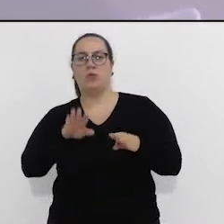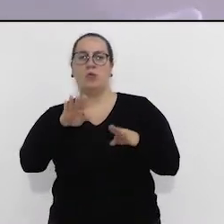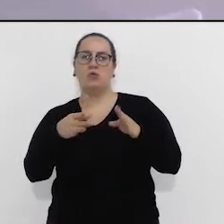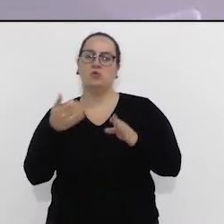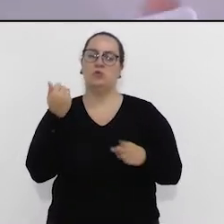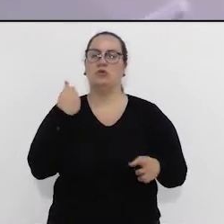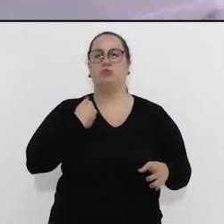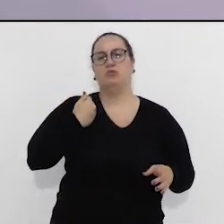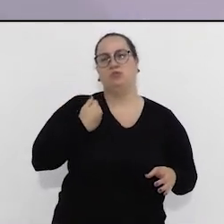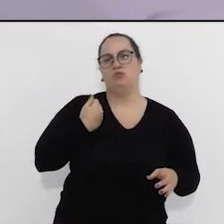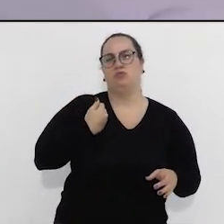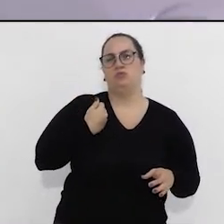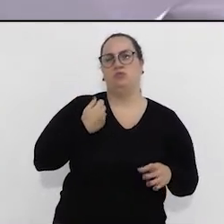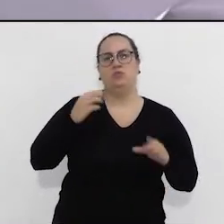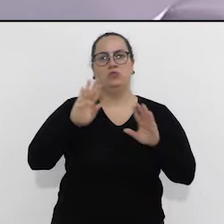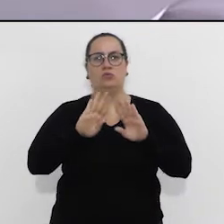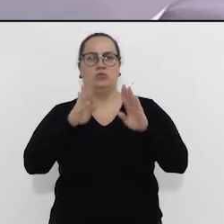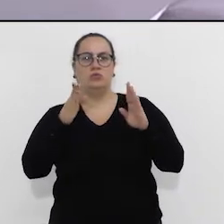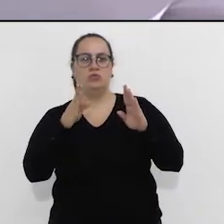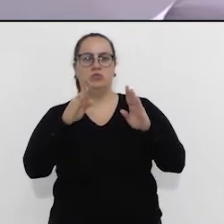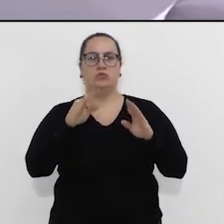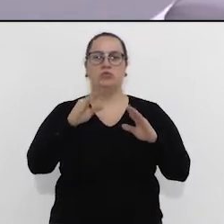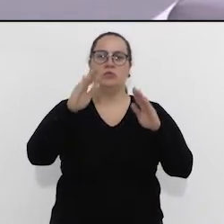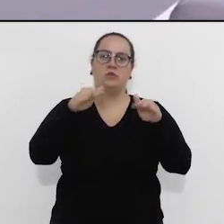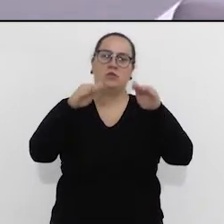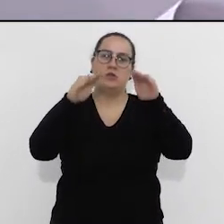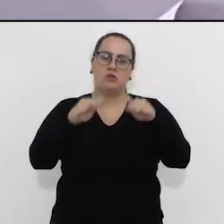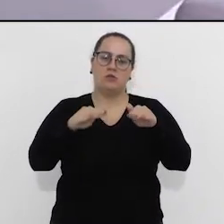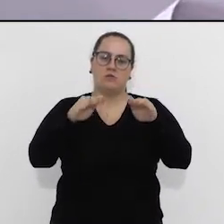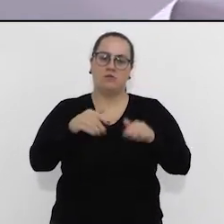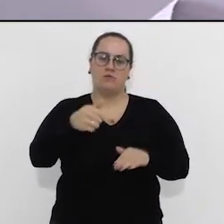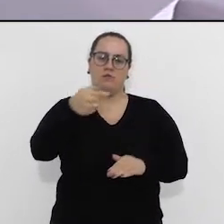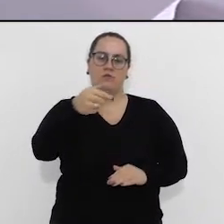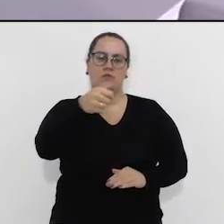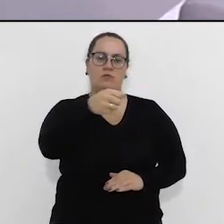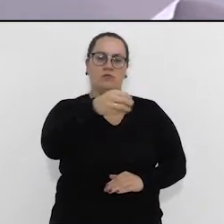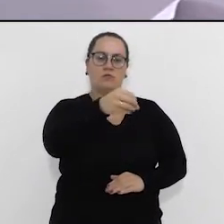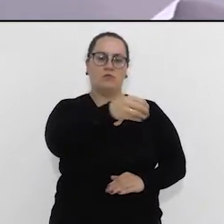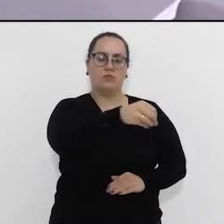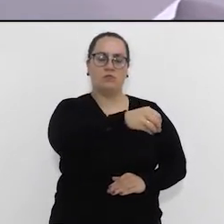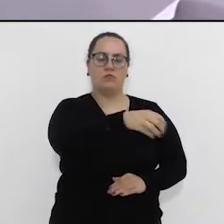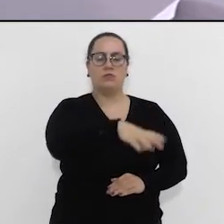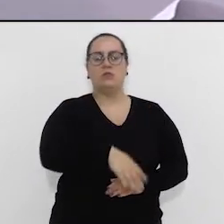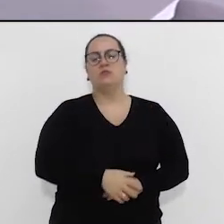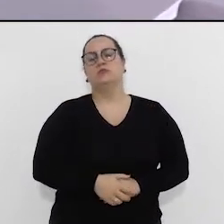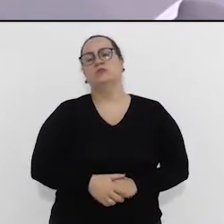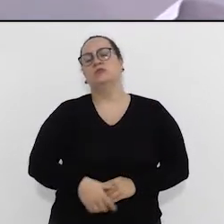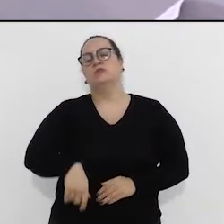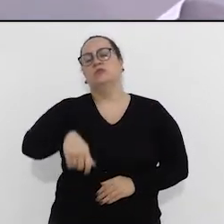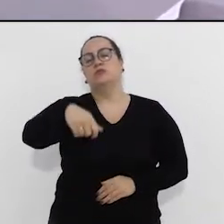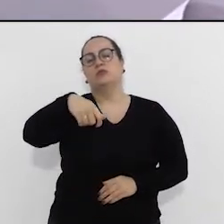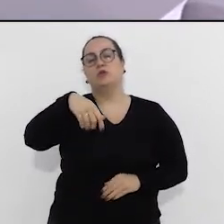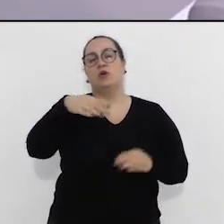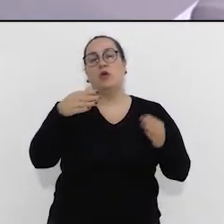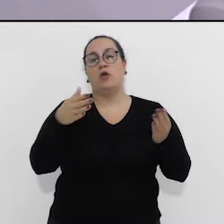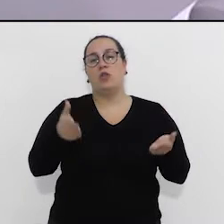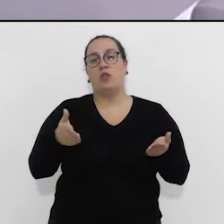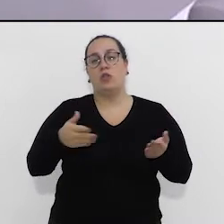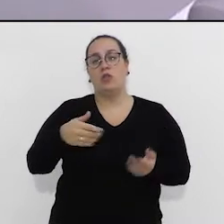3.000 empresas abertas 2015 3065 2016 caiu para dois